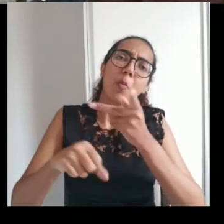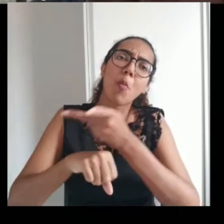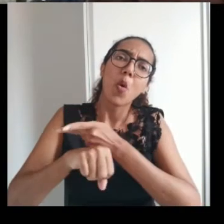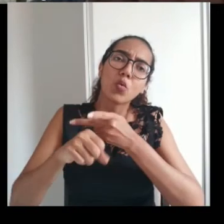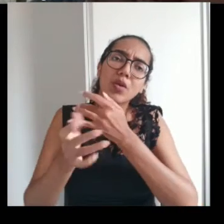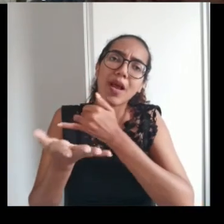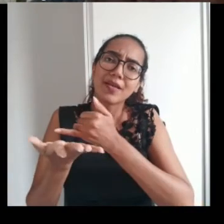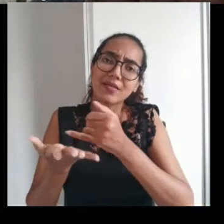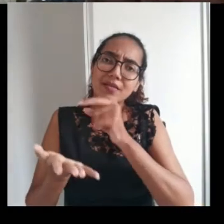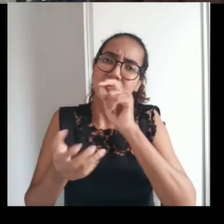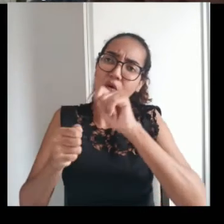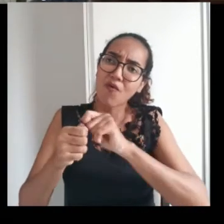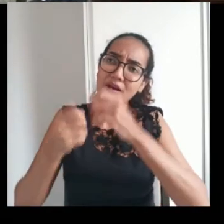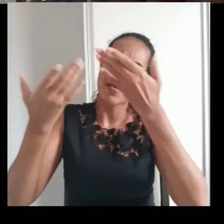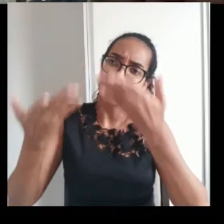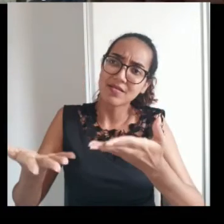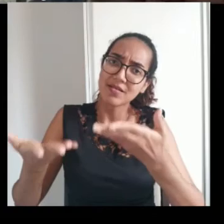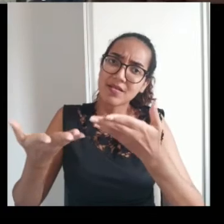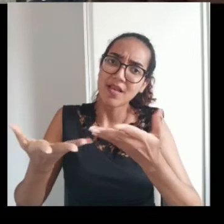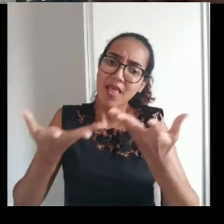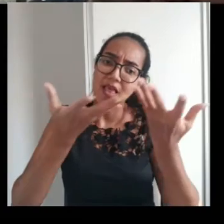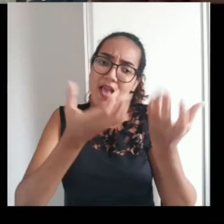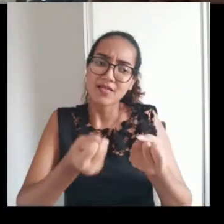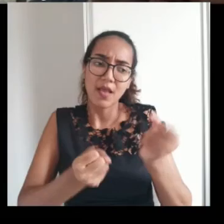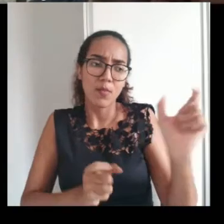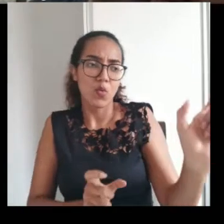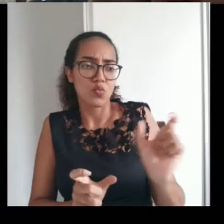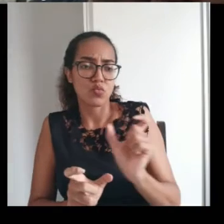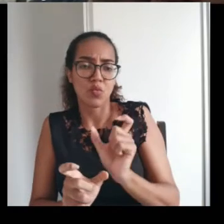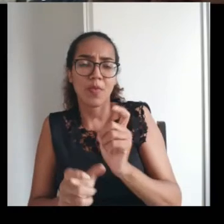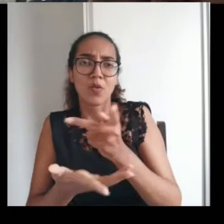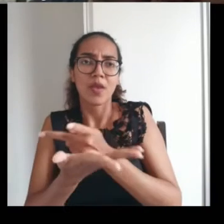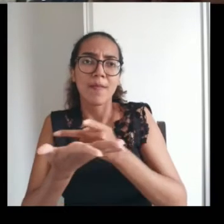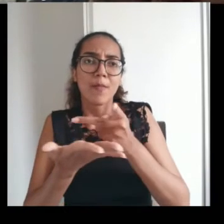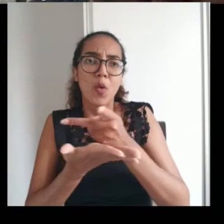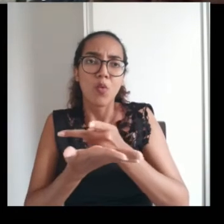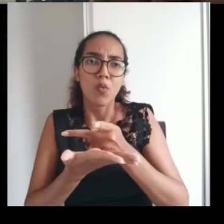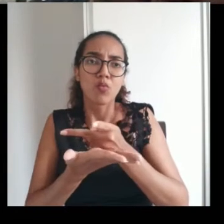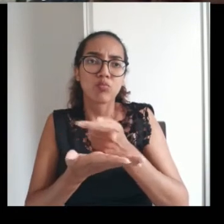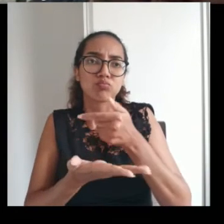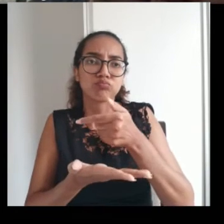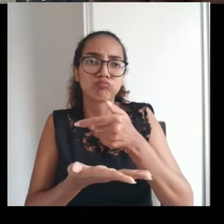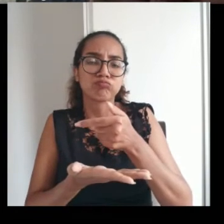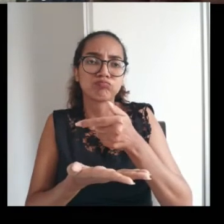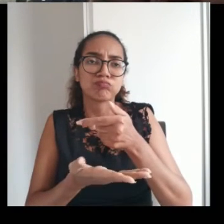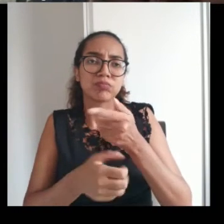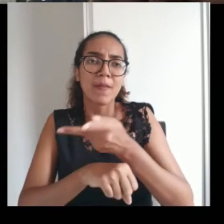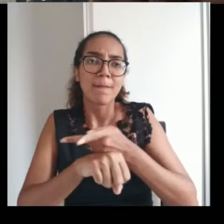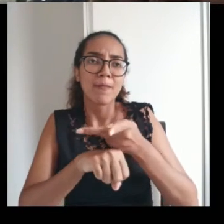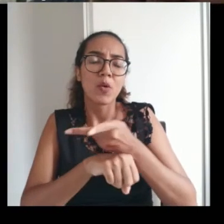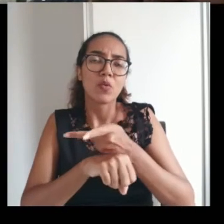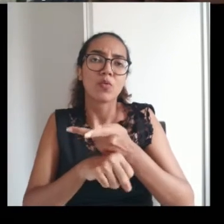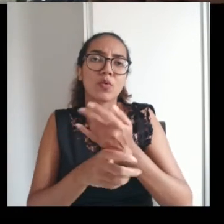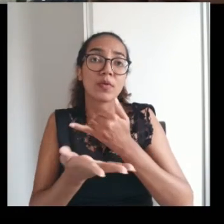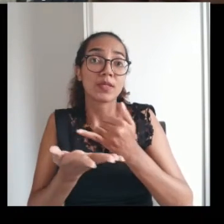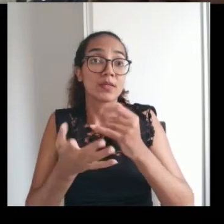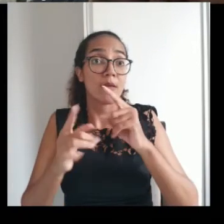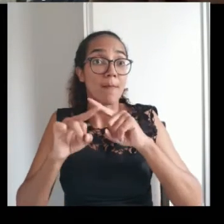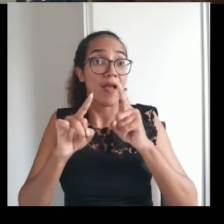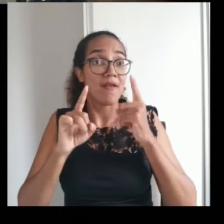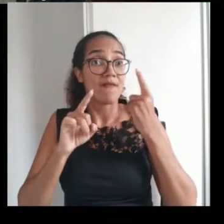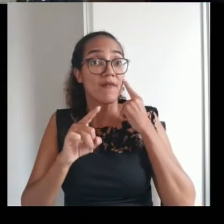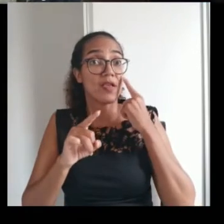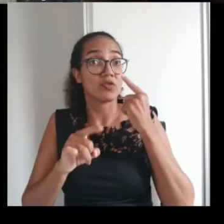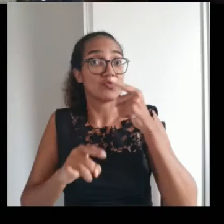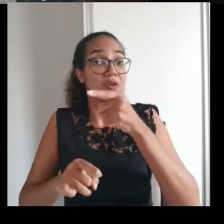um número e retorna um índice. Mas vocês perceberam que esse método é privado, ó. Eu falei dos métodos públicos, tá certo?